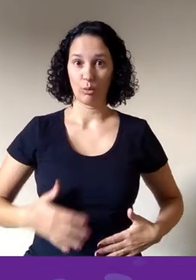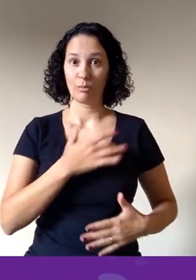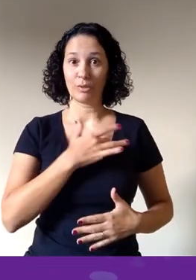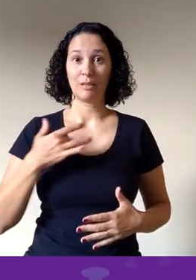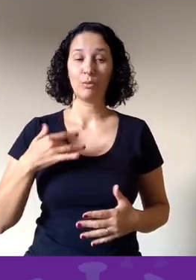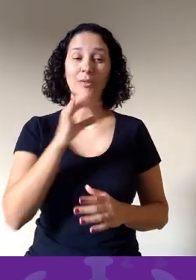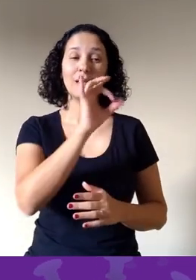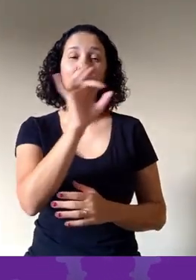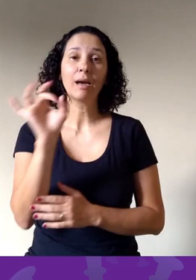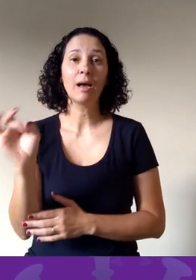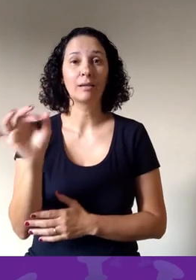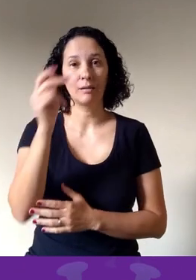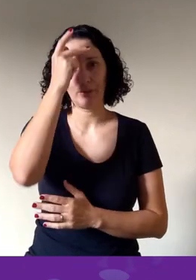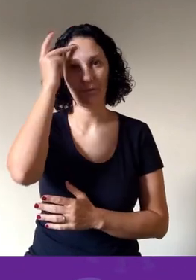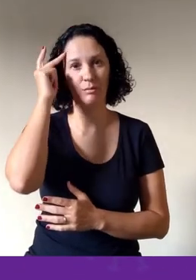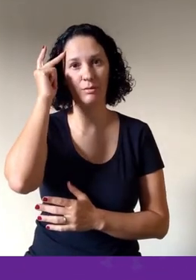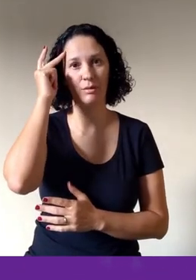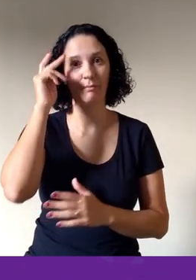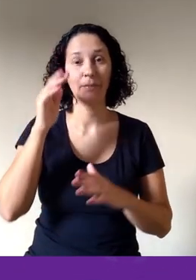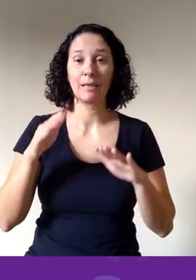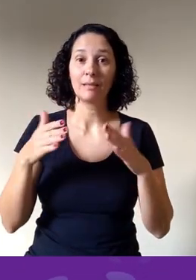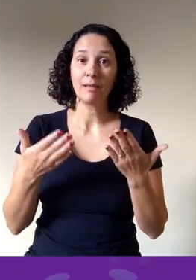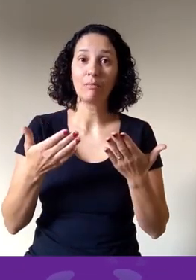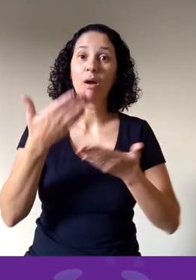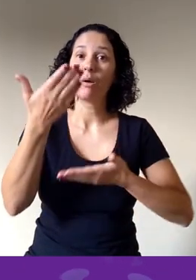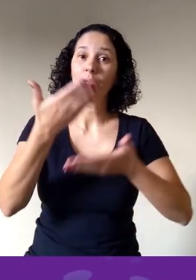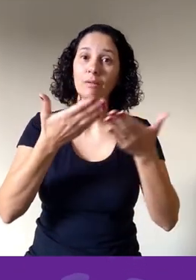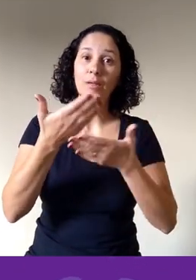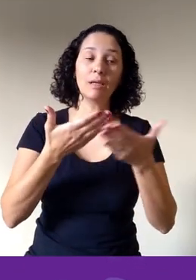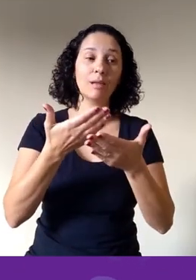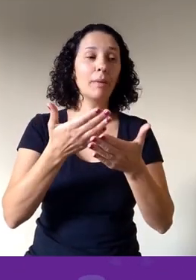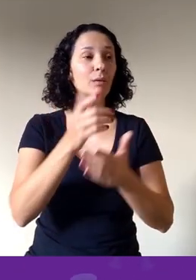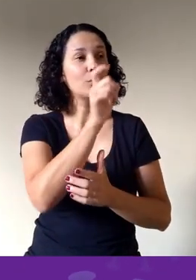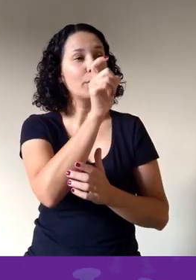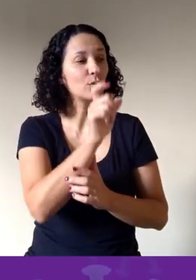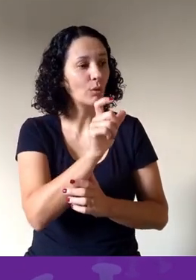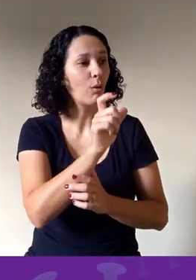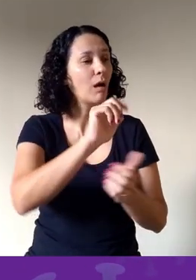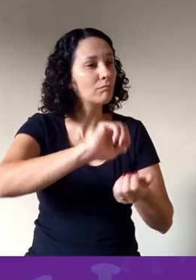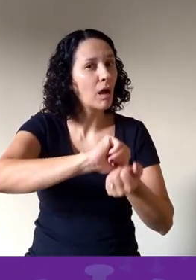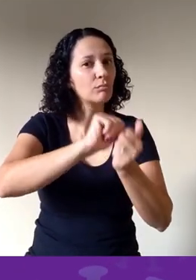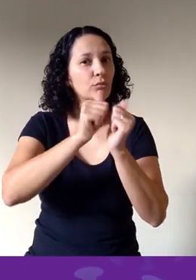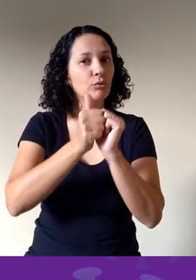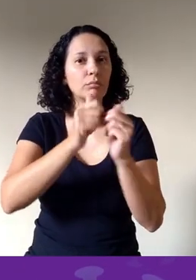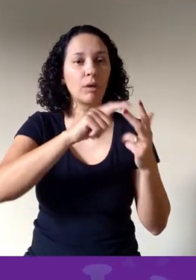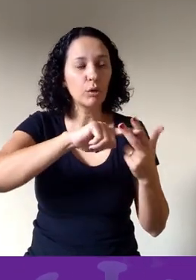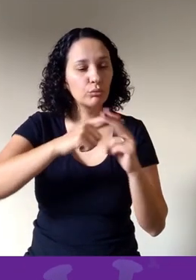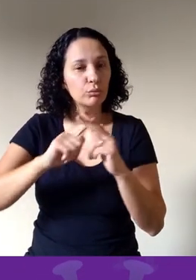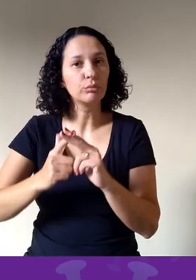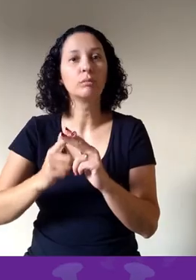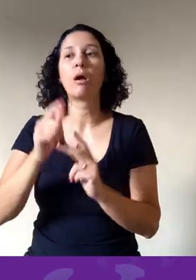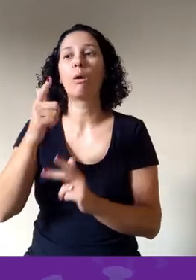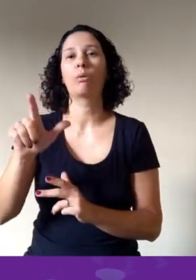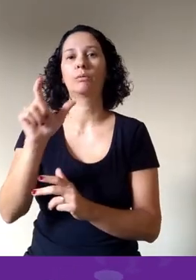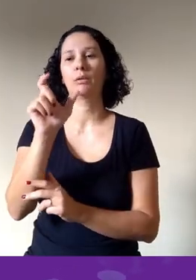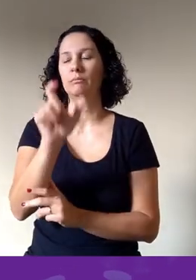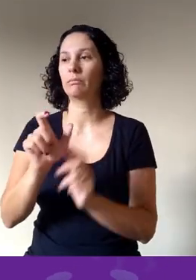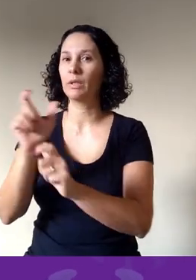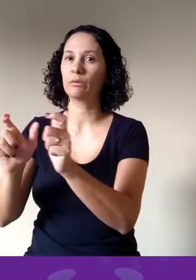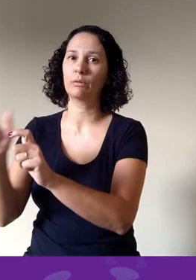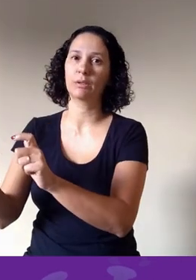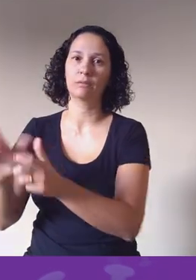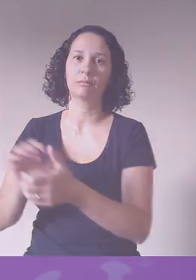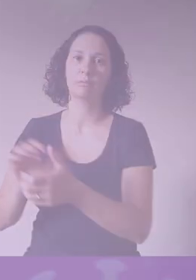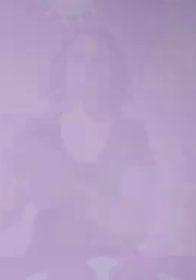outro ou no outro vai depender muito então de ajuda e vai ter que fazer a depender da condição individual